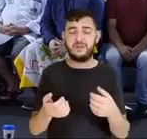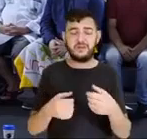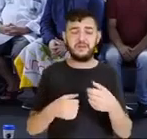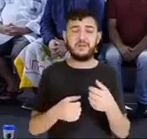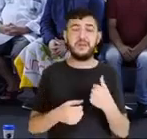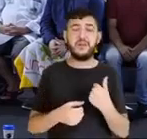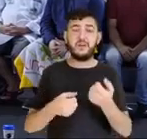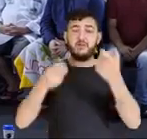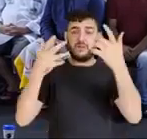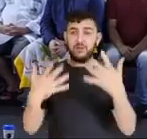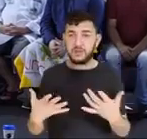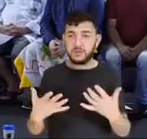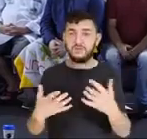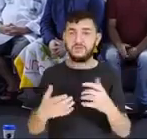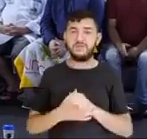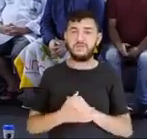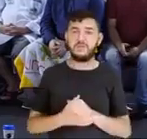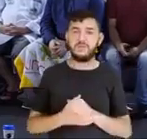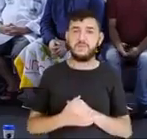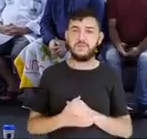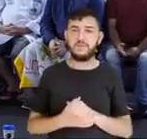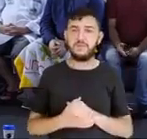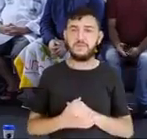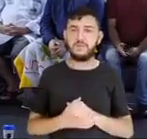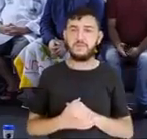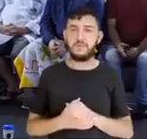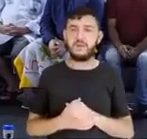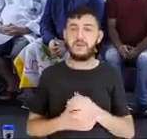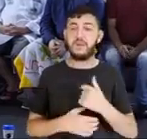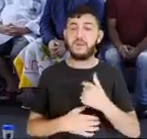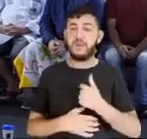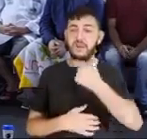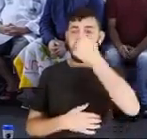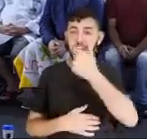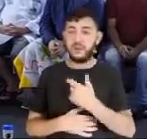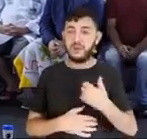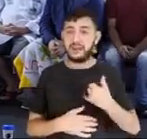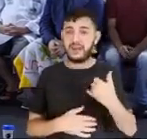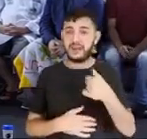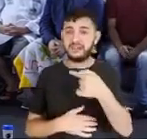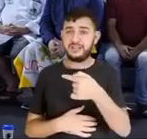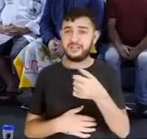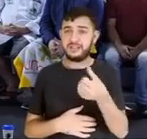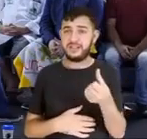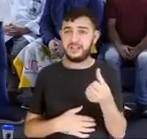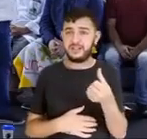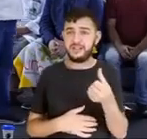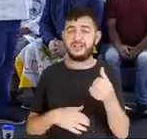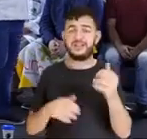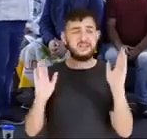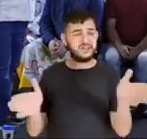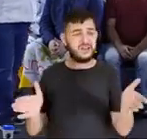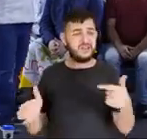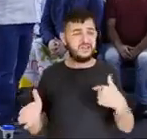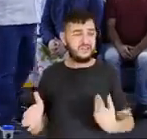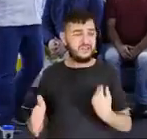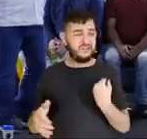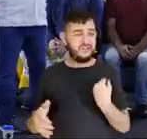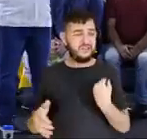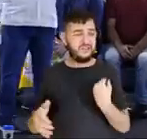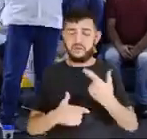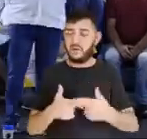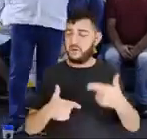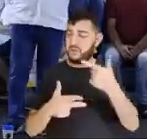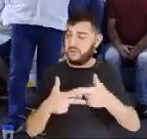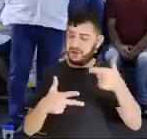seguinte: eu estou com 76 anos, já vivi muitas crises nesse país, e